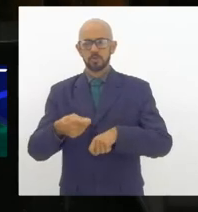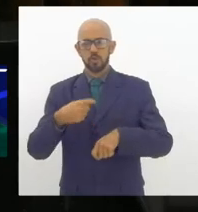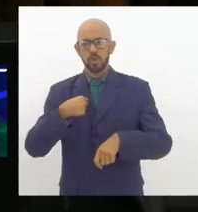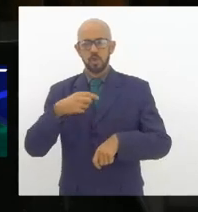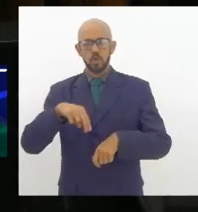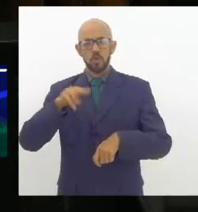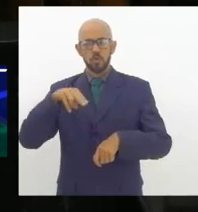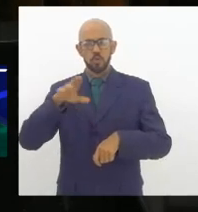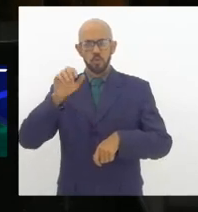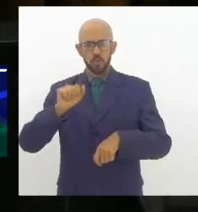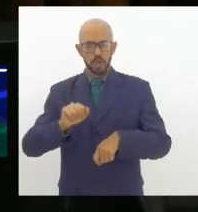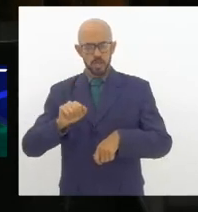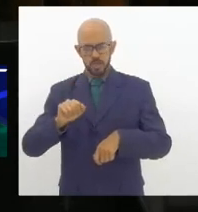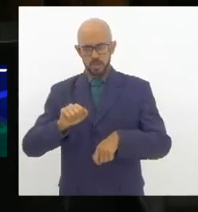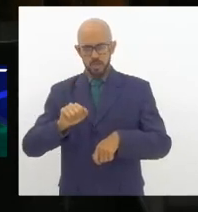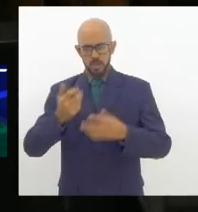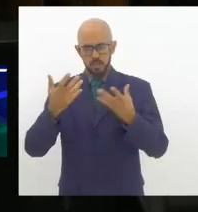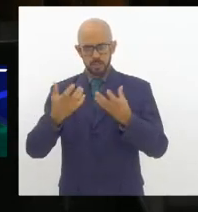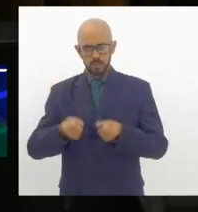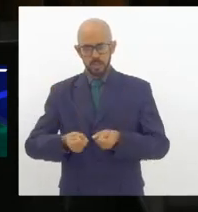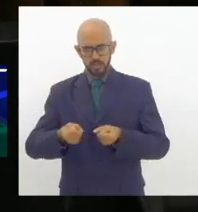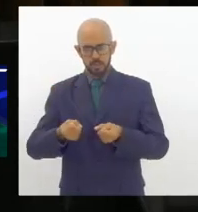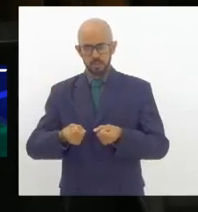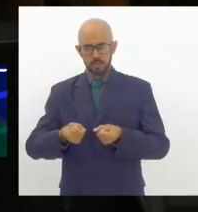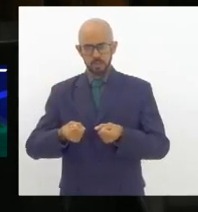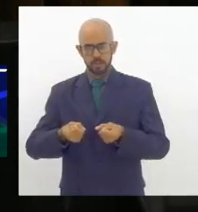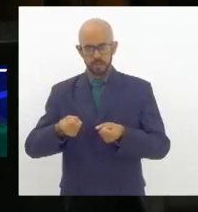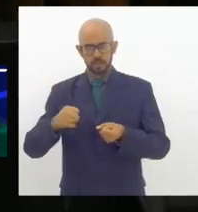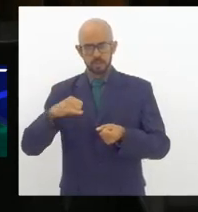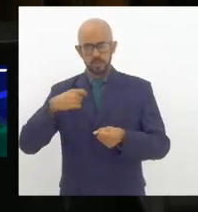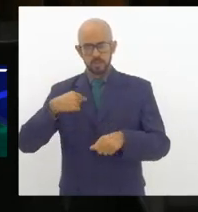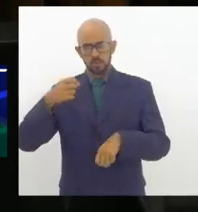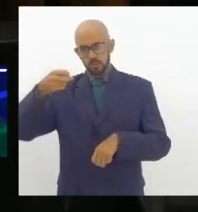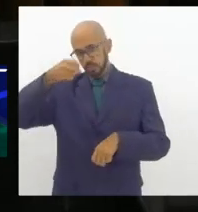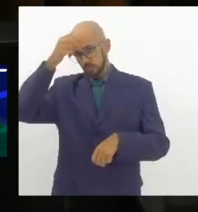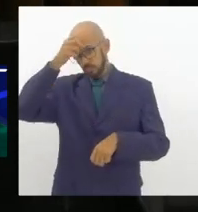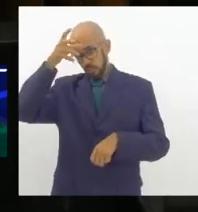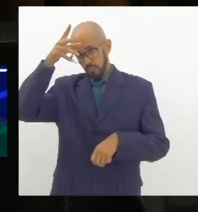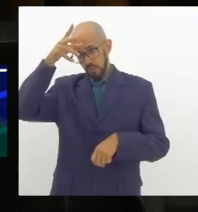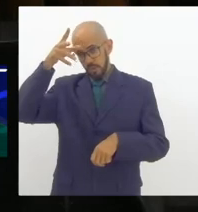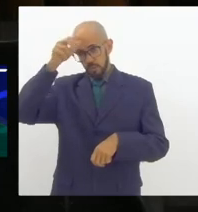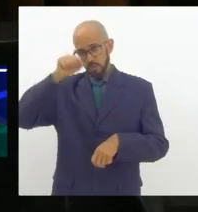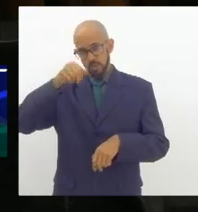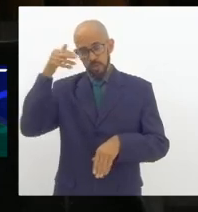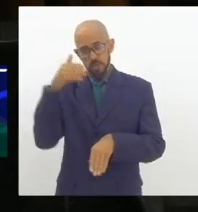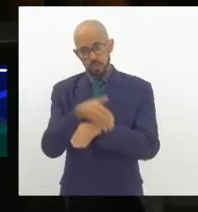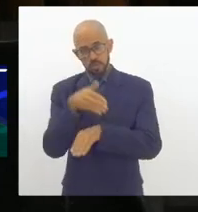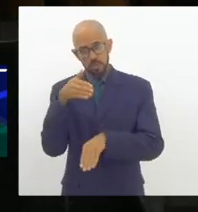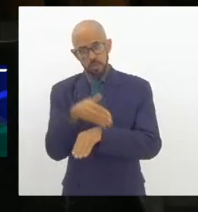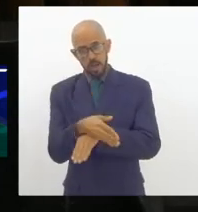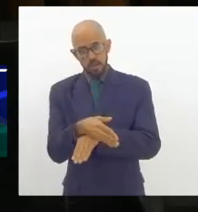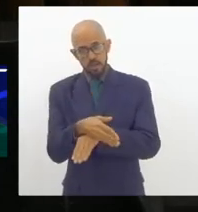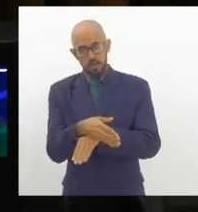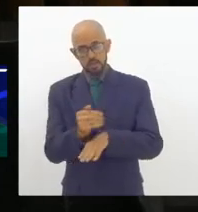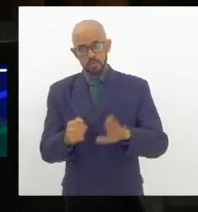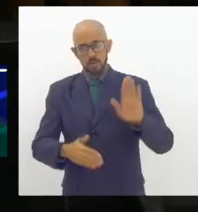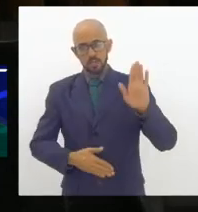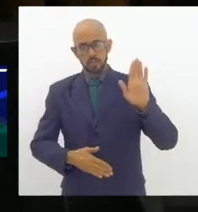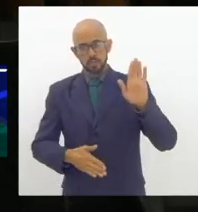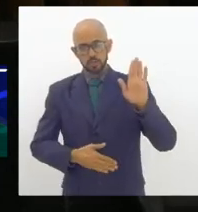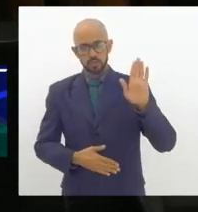jamais admitiria caso fosse prefeito de Maricá essa invasão de